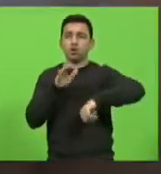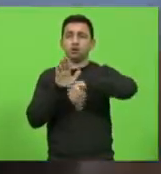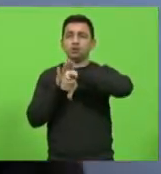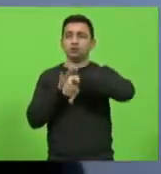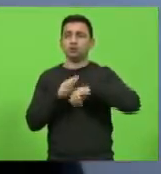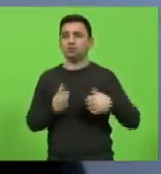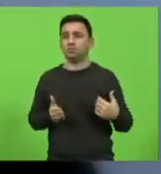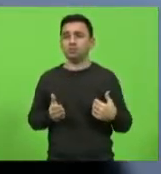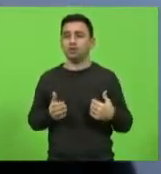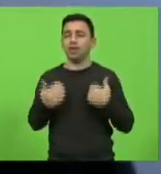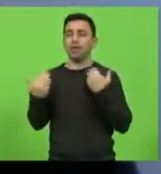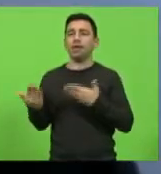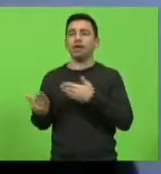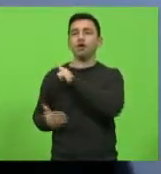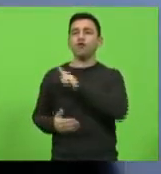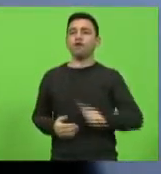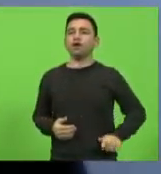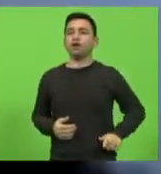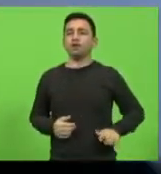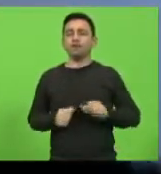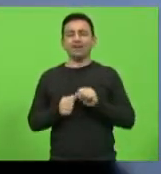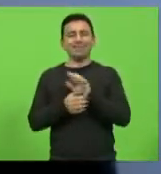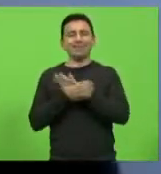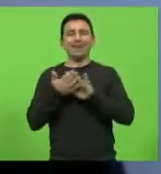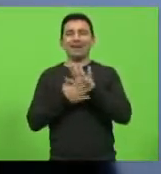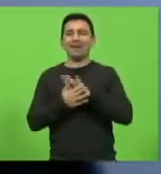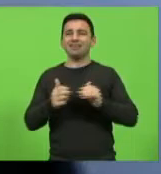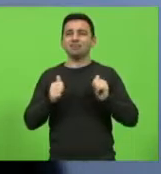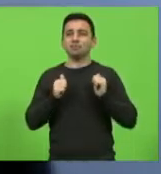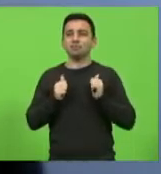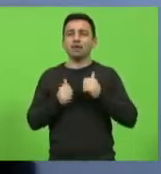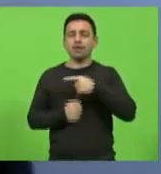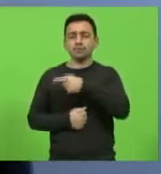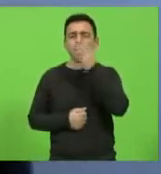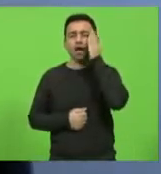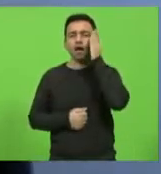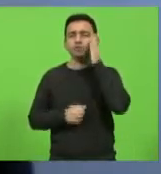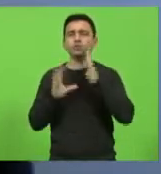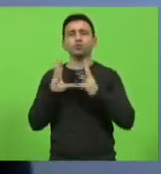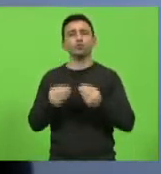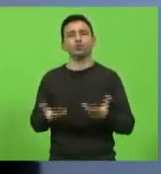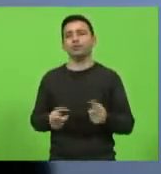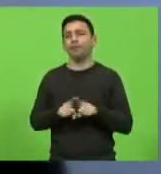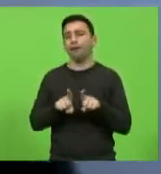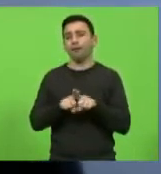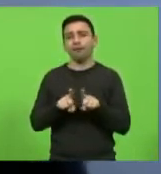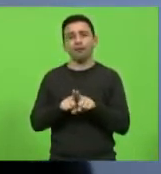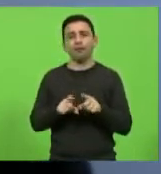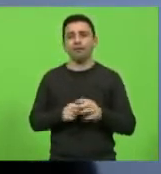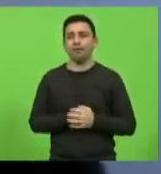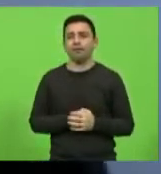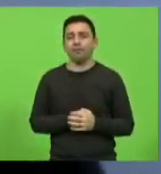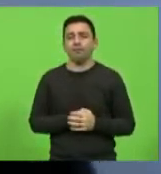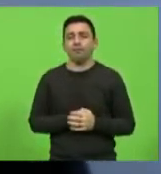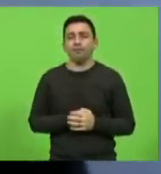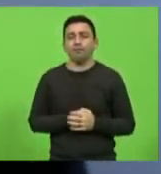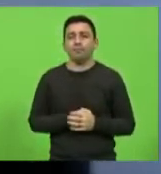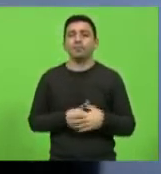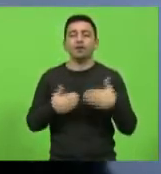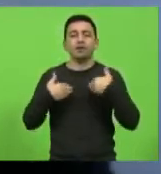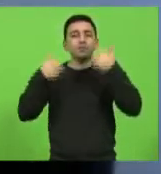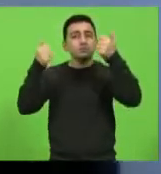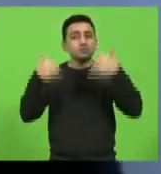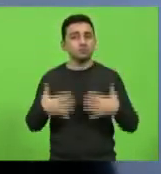o governador nada fazia, mas de tudo sabia. Então, explico